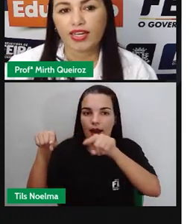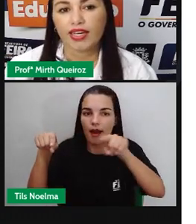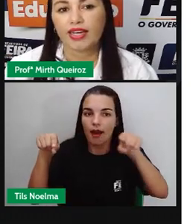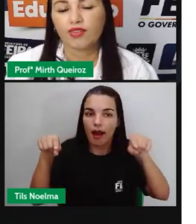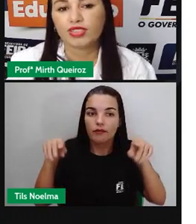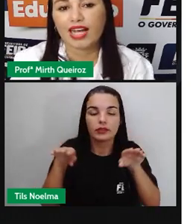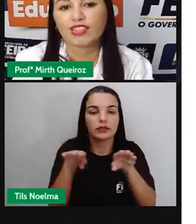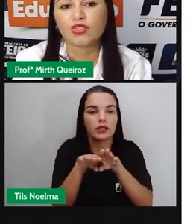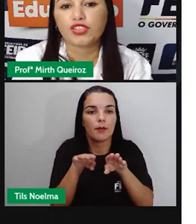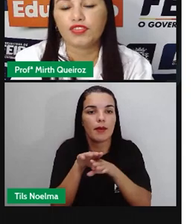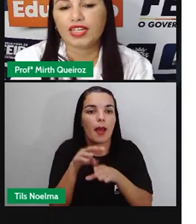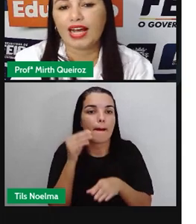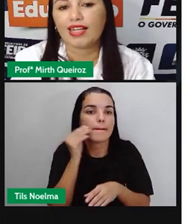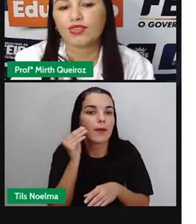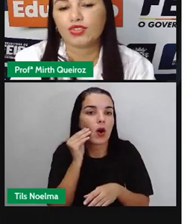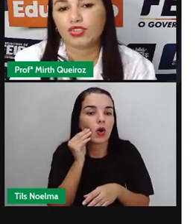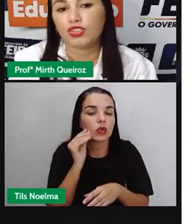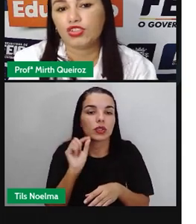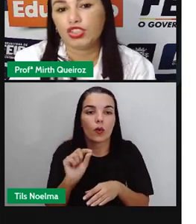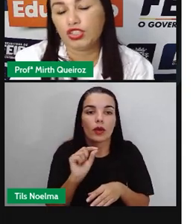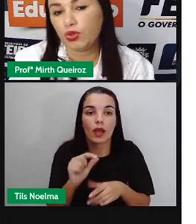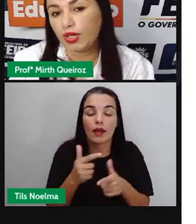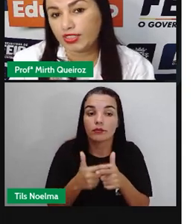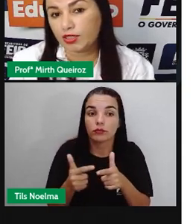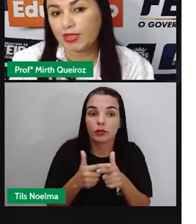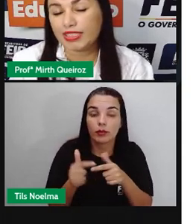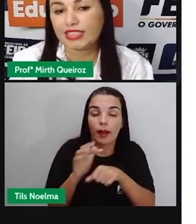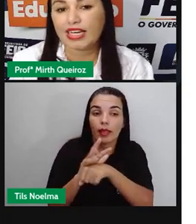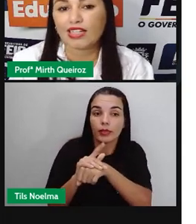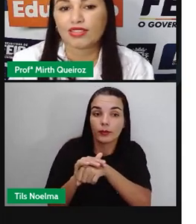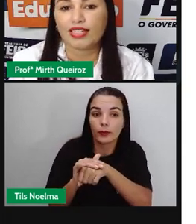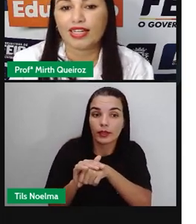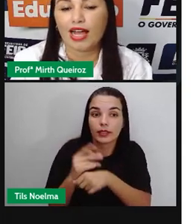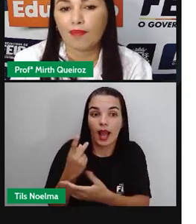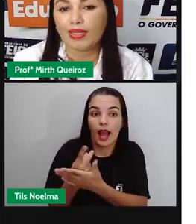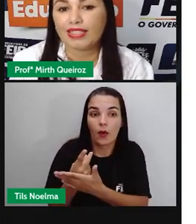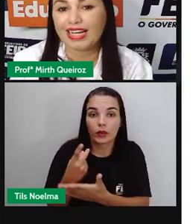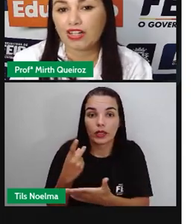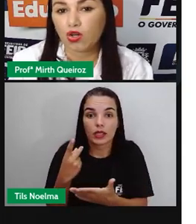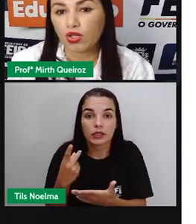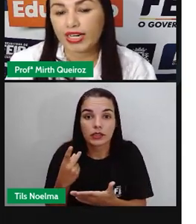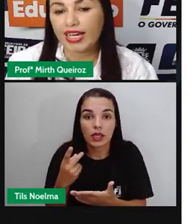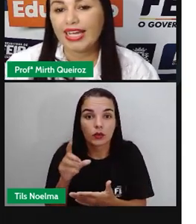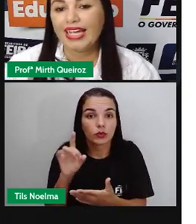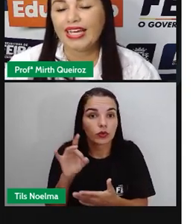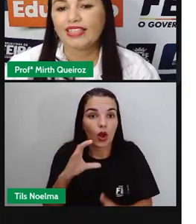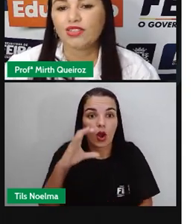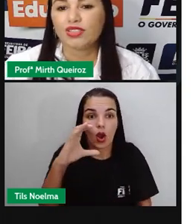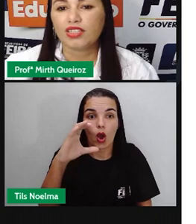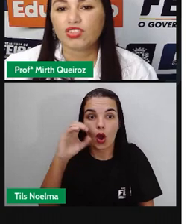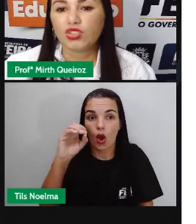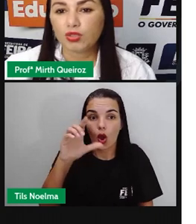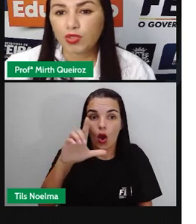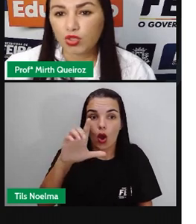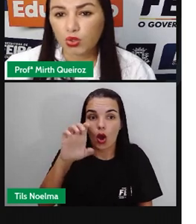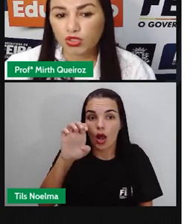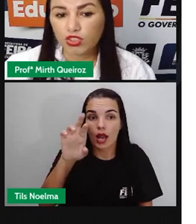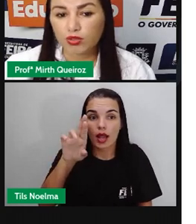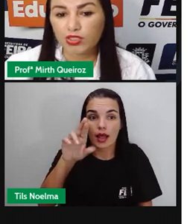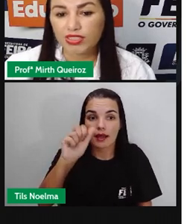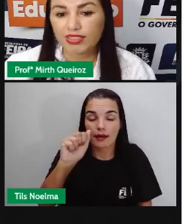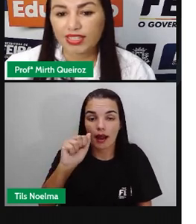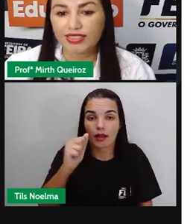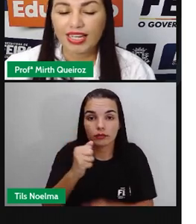mostra os casos notificados de doenças mas nesse caso seria apenas a cólera entre os anos